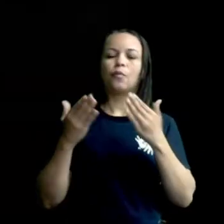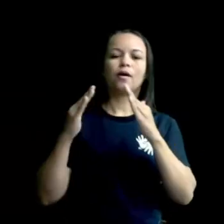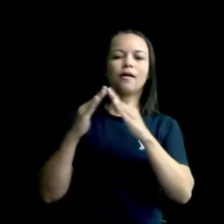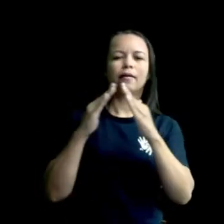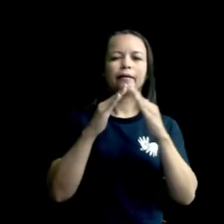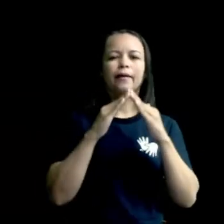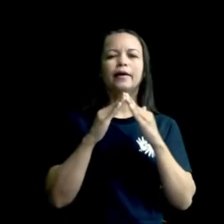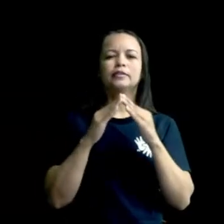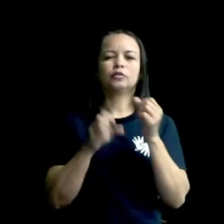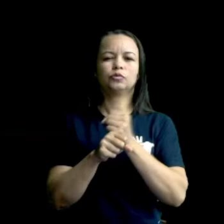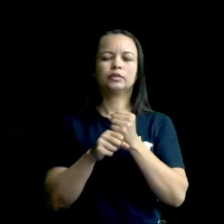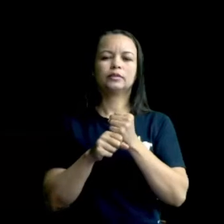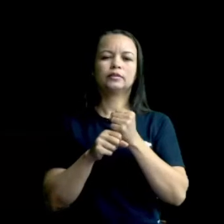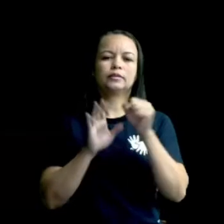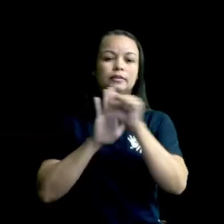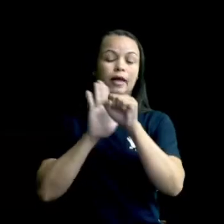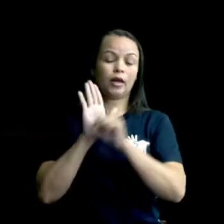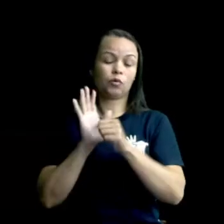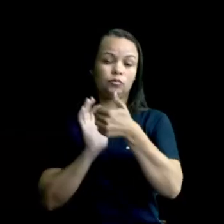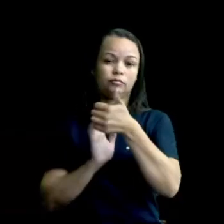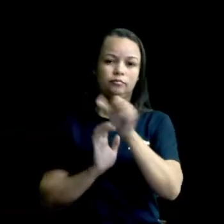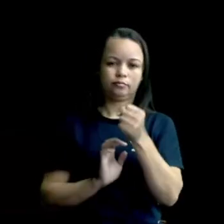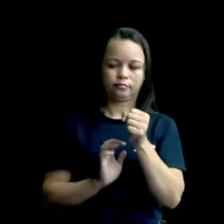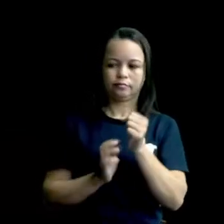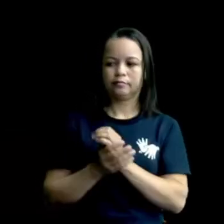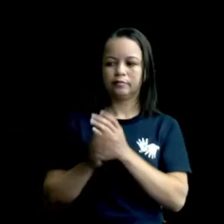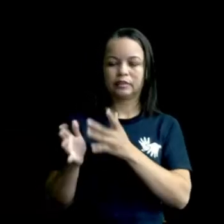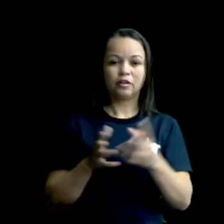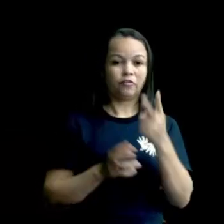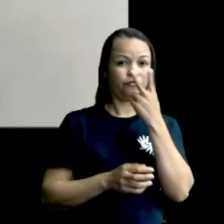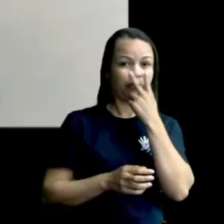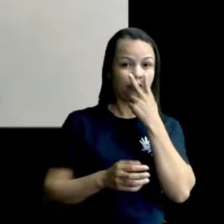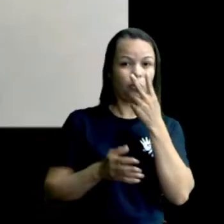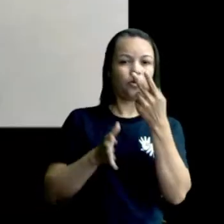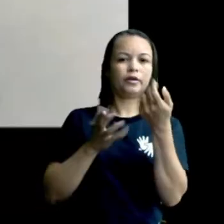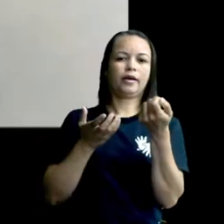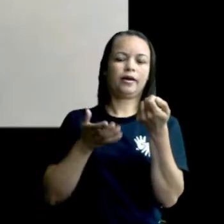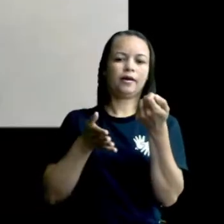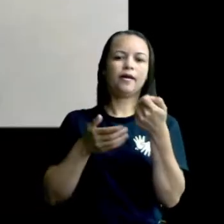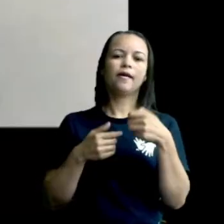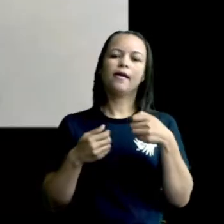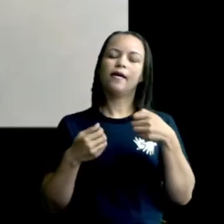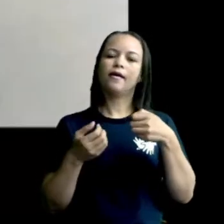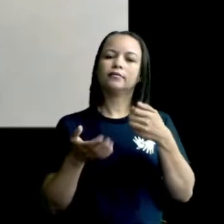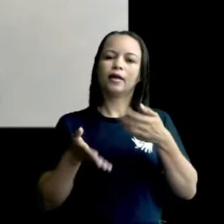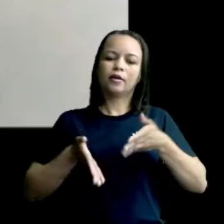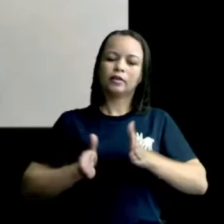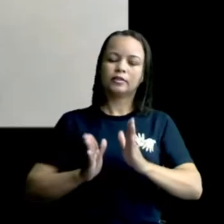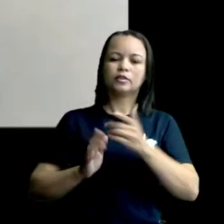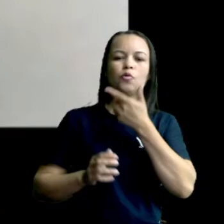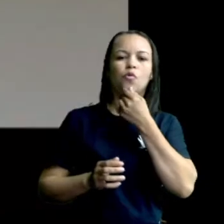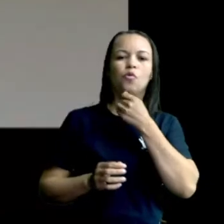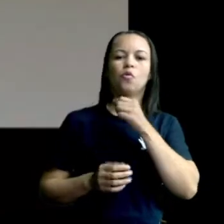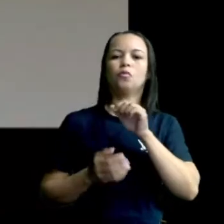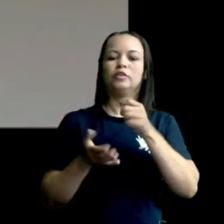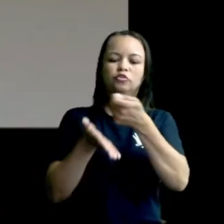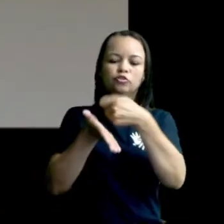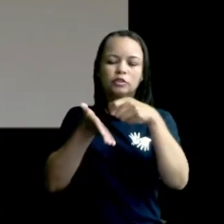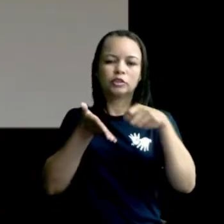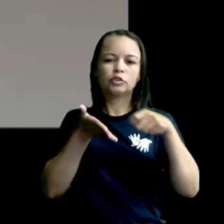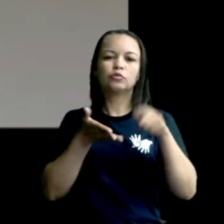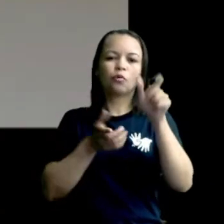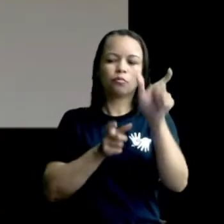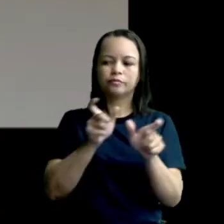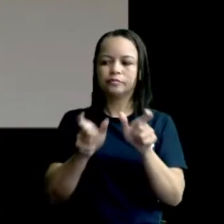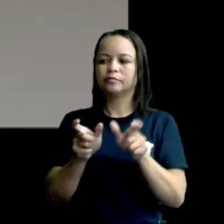XVIII. Vitória de Santo Antão é a terra do escritor Osman Lins, autor de vários clássicos como